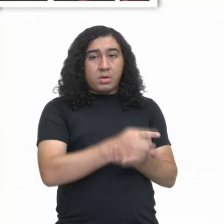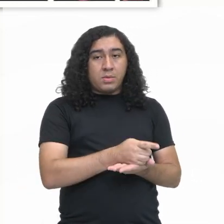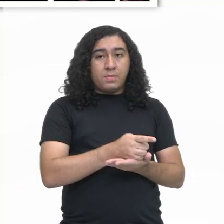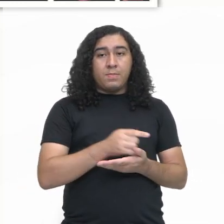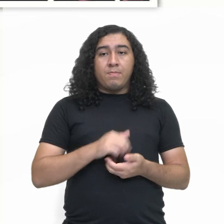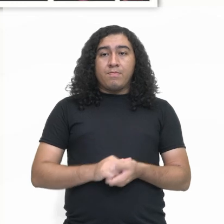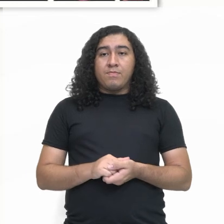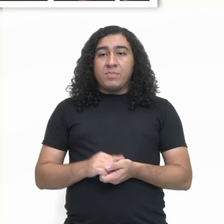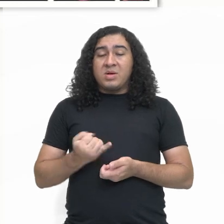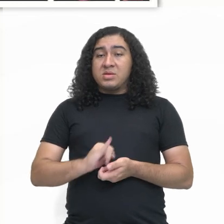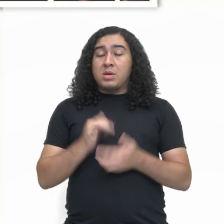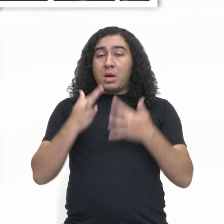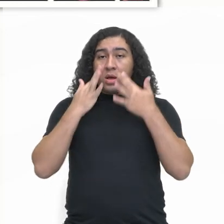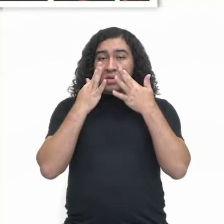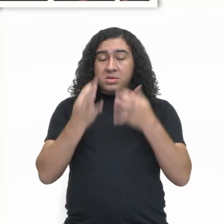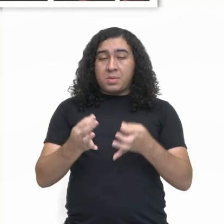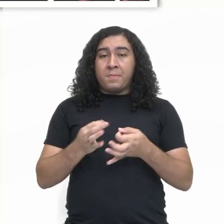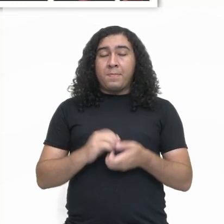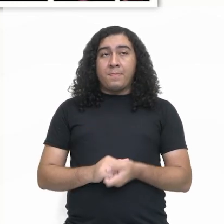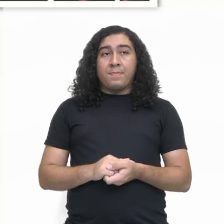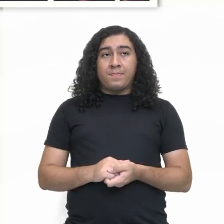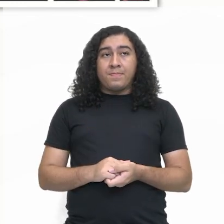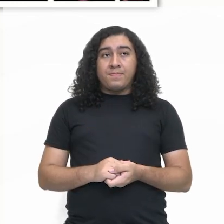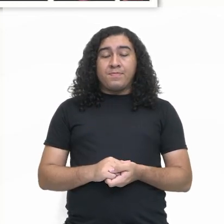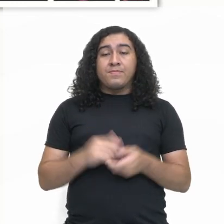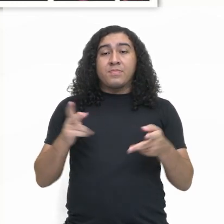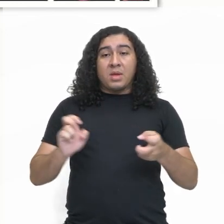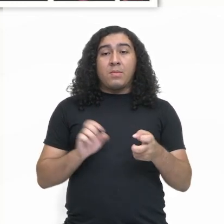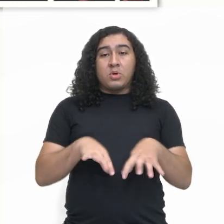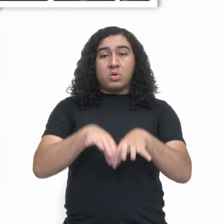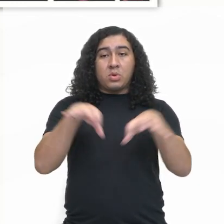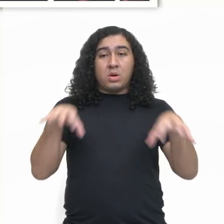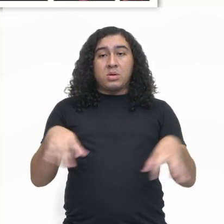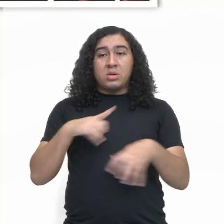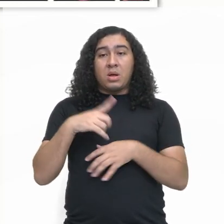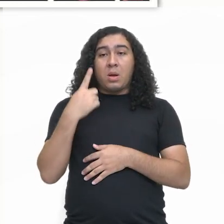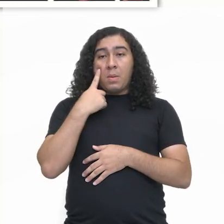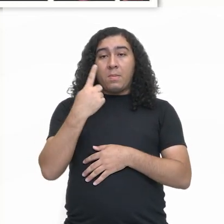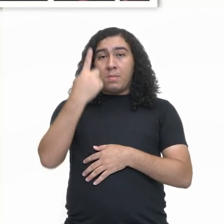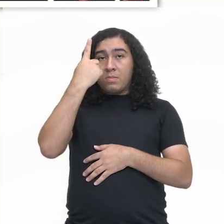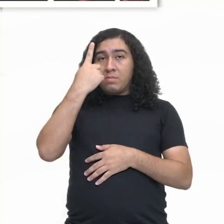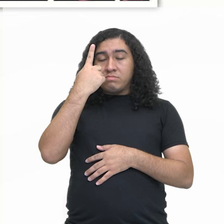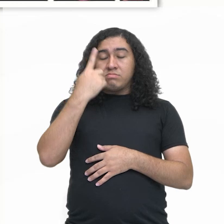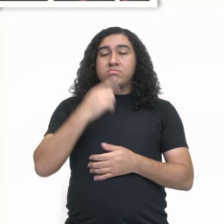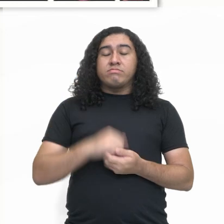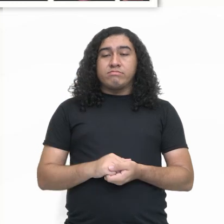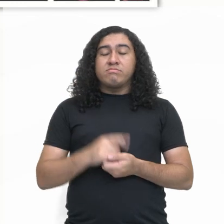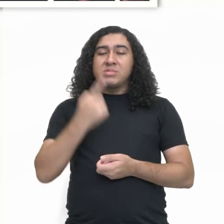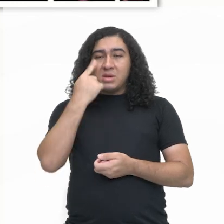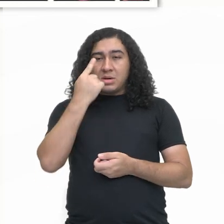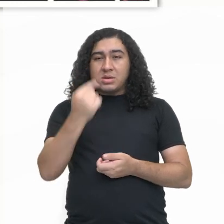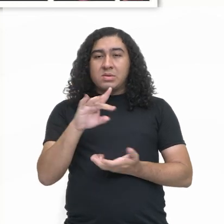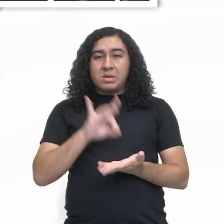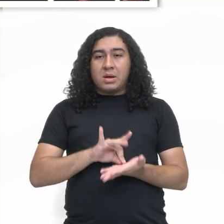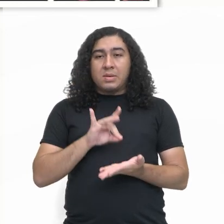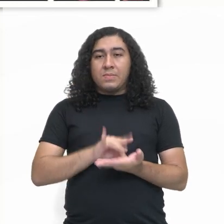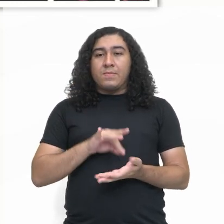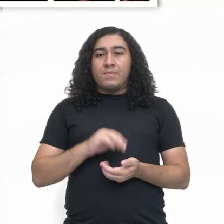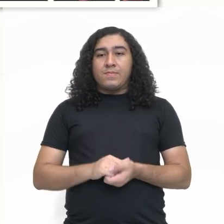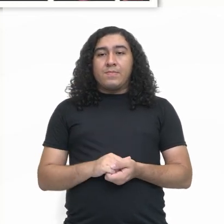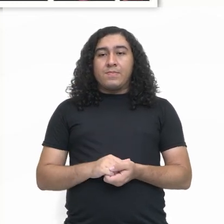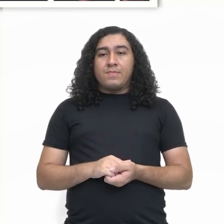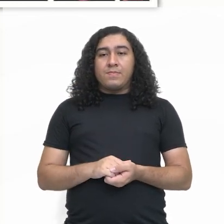aí, do lado você vai ver uma gravura que eu acho muito interessante, né? Que vai